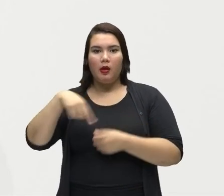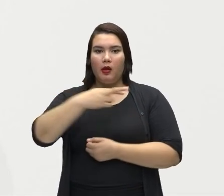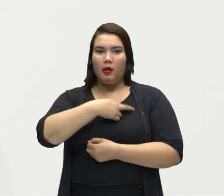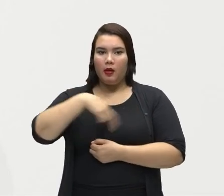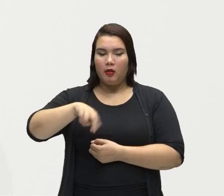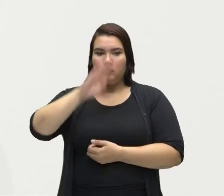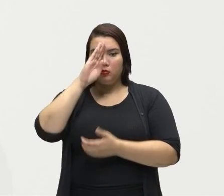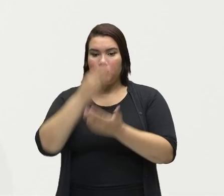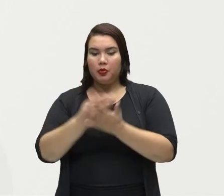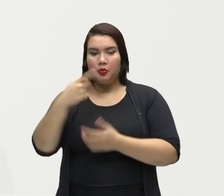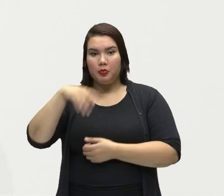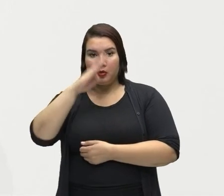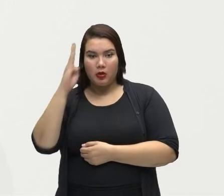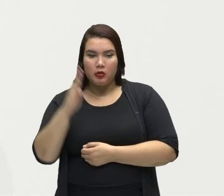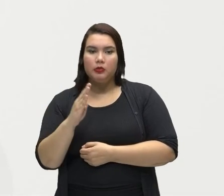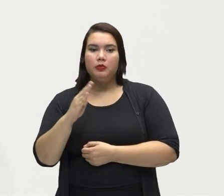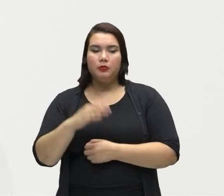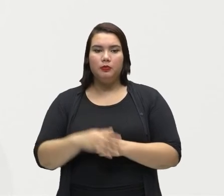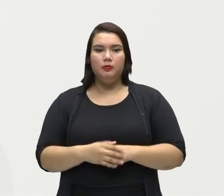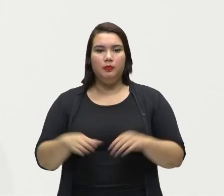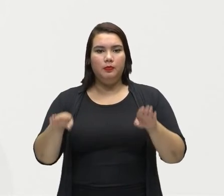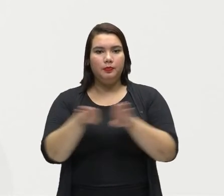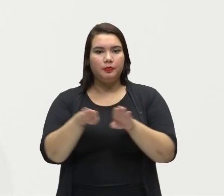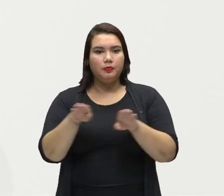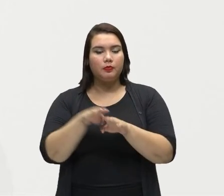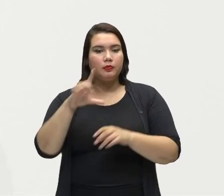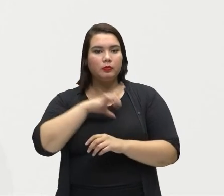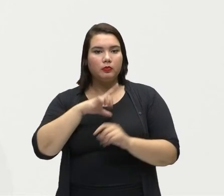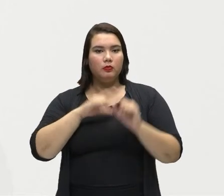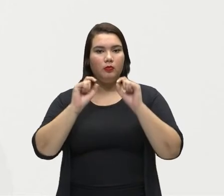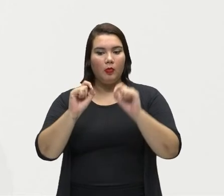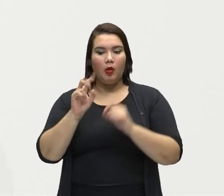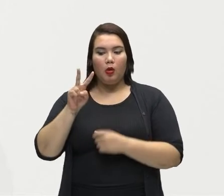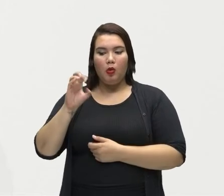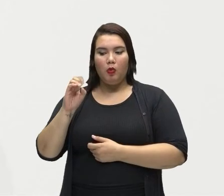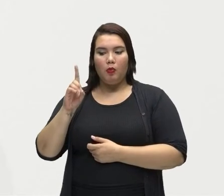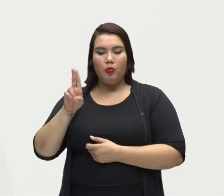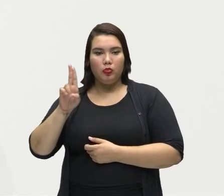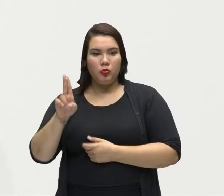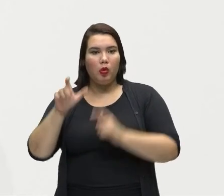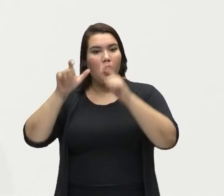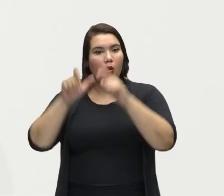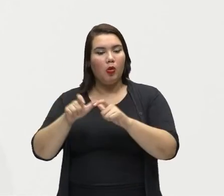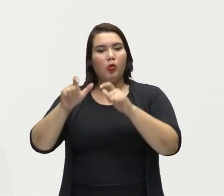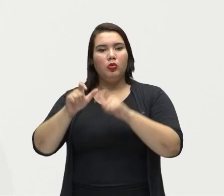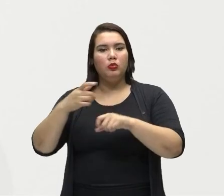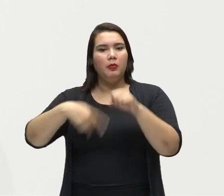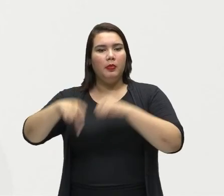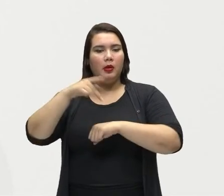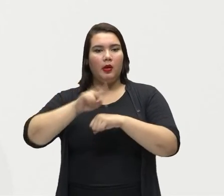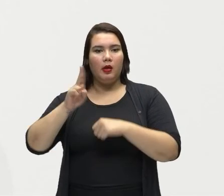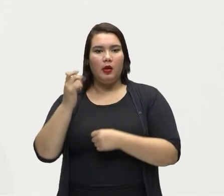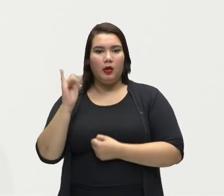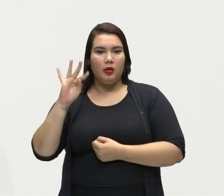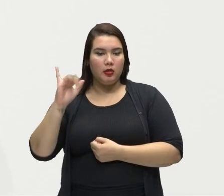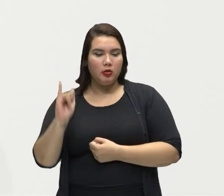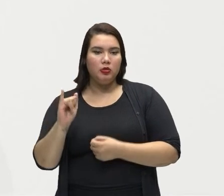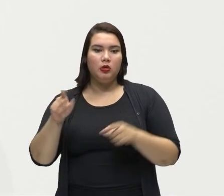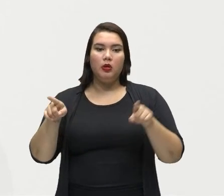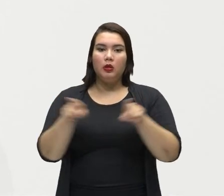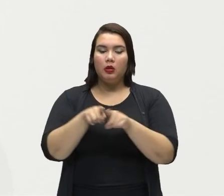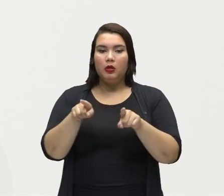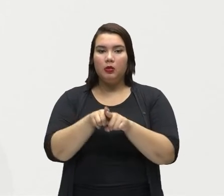no Brasil. E vamos ter também, por exemplo, o voodoo no Haiti, que vai ter